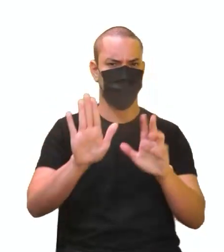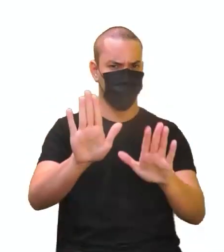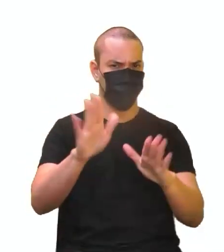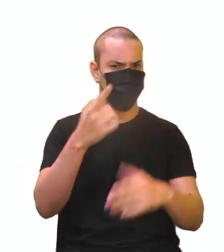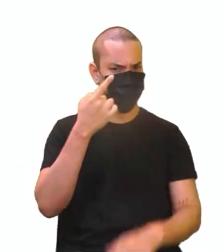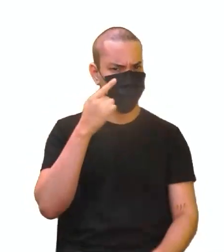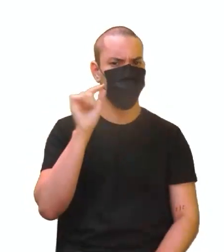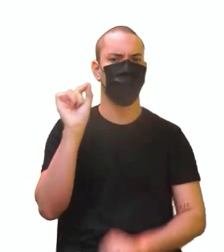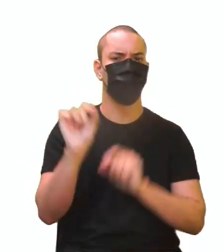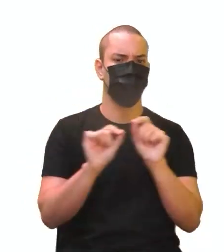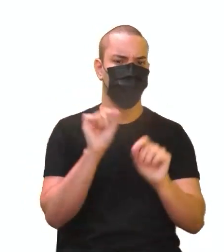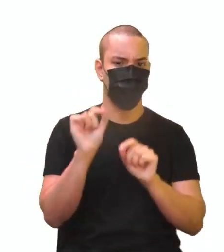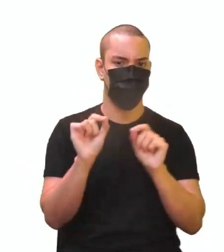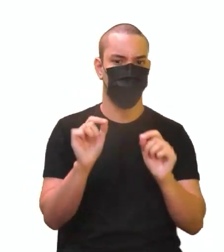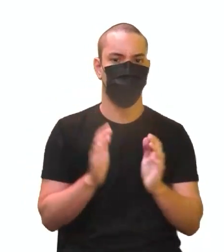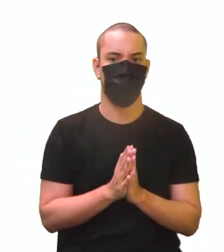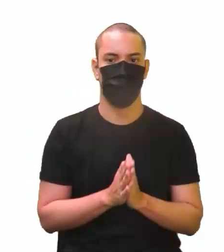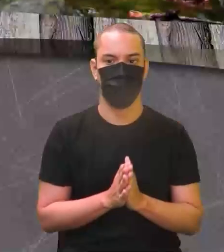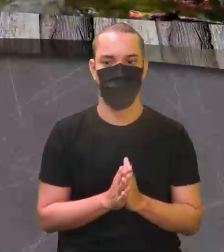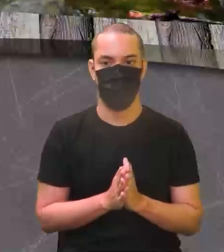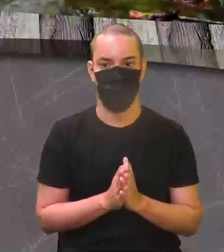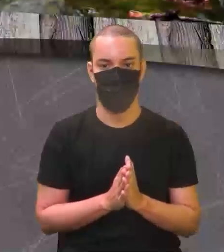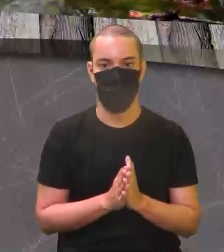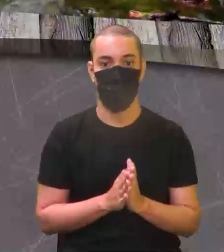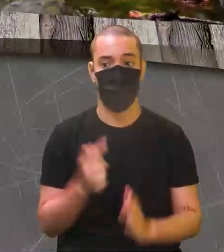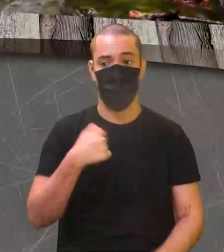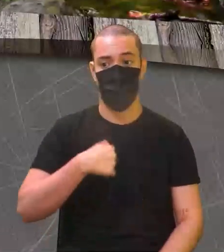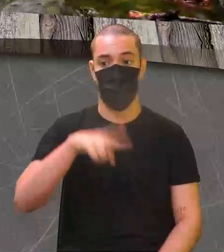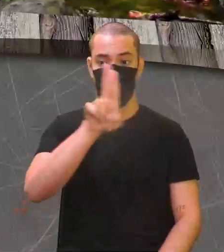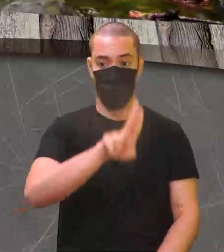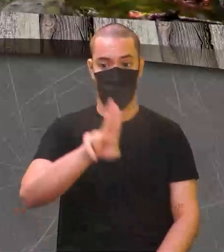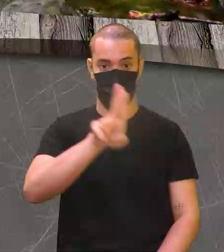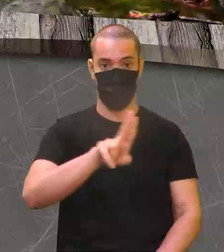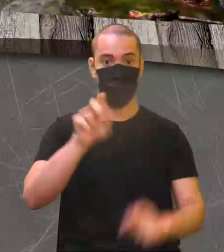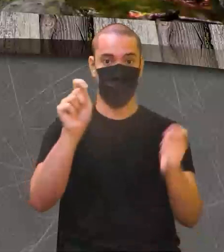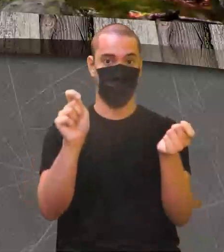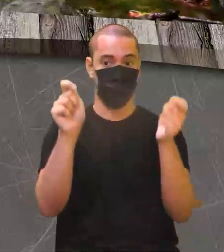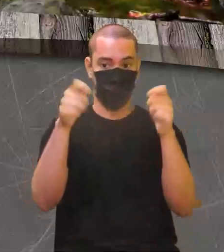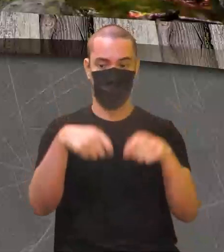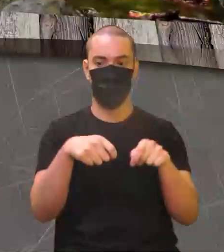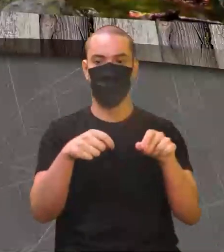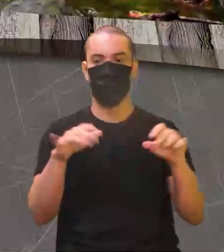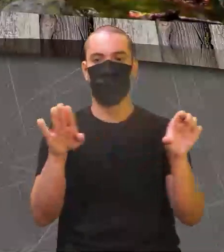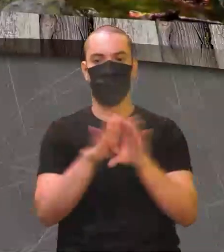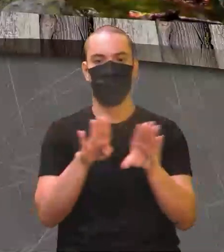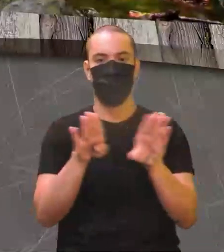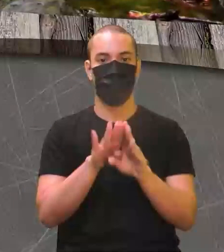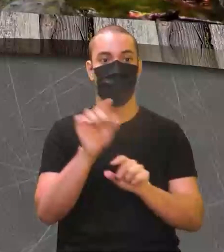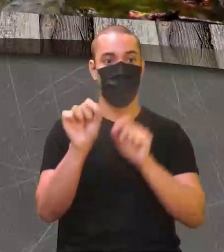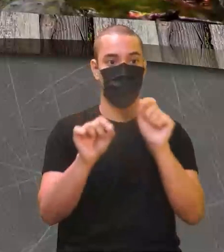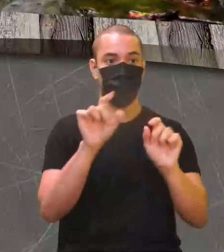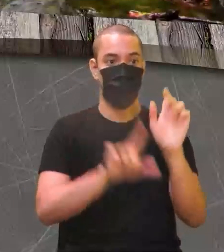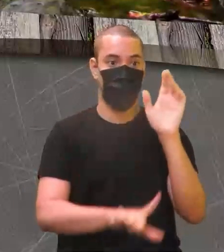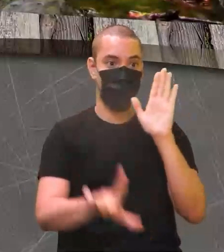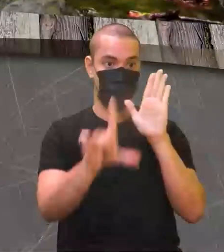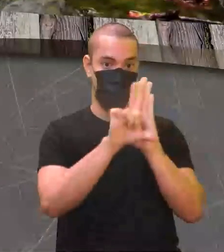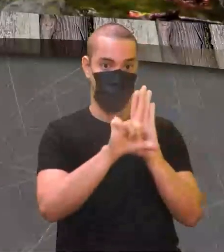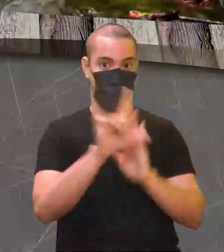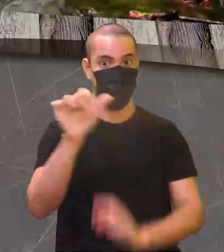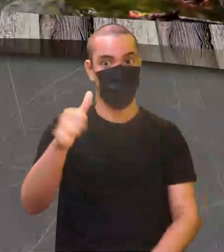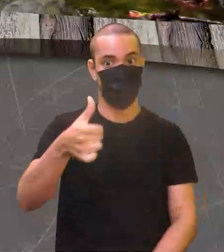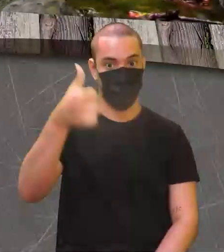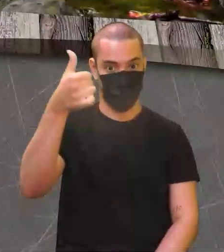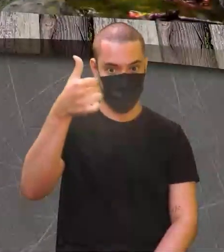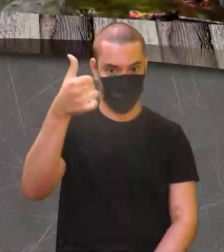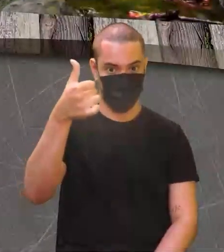prof. Então, olha aqui. Eu uso a probabilidade tanto para a lei, primeira lei